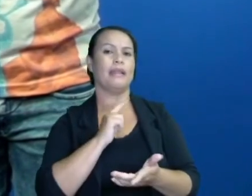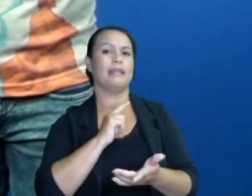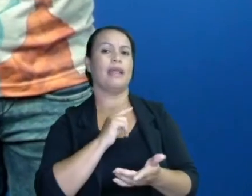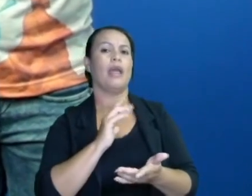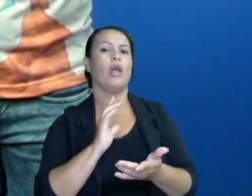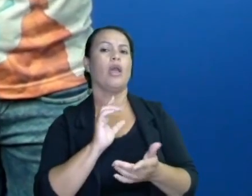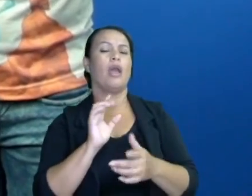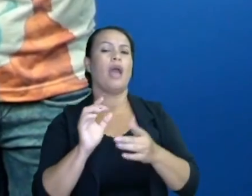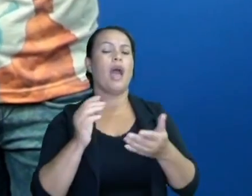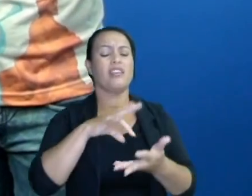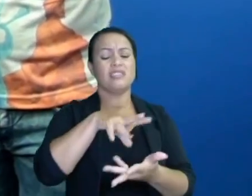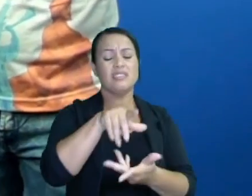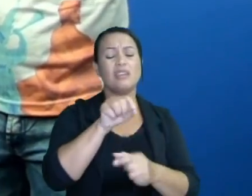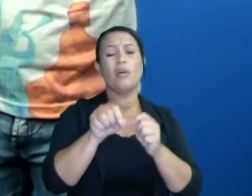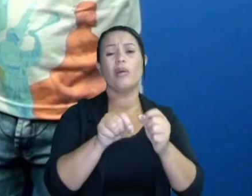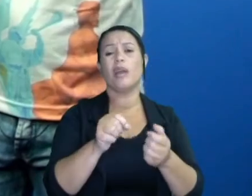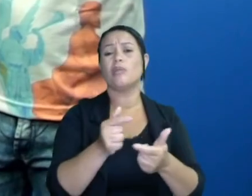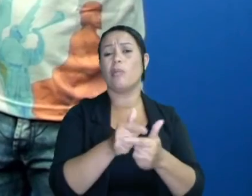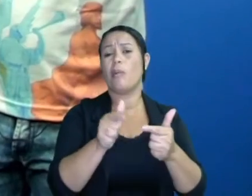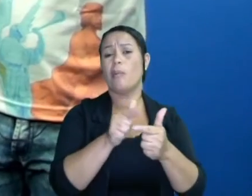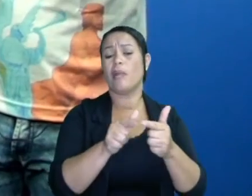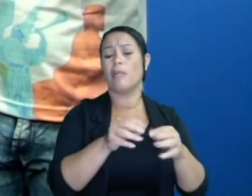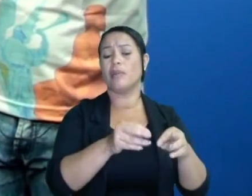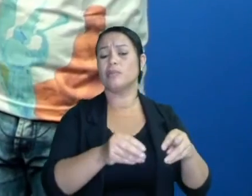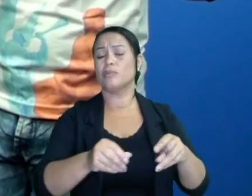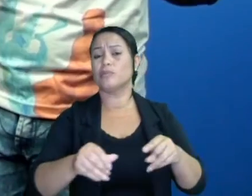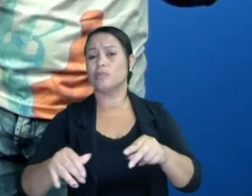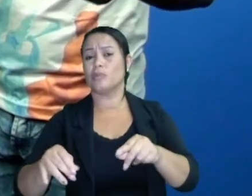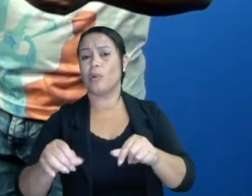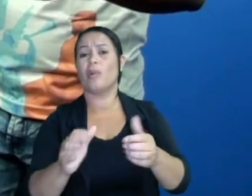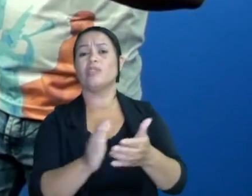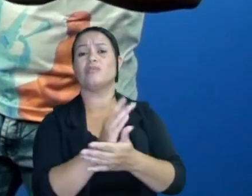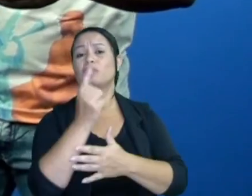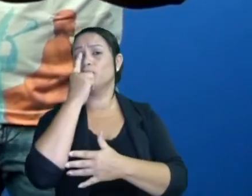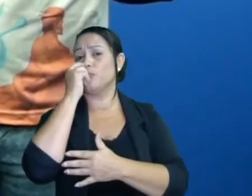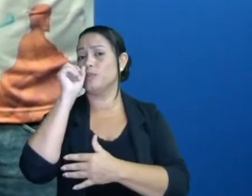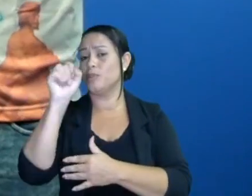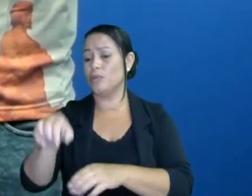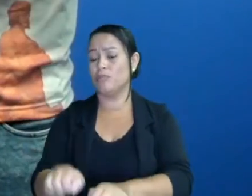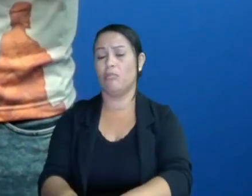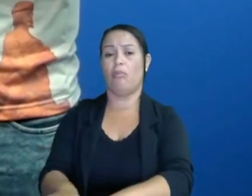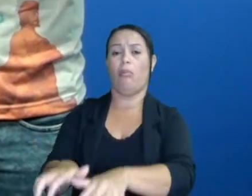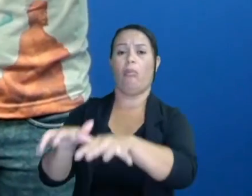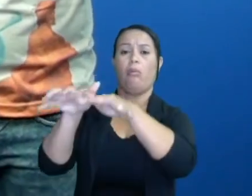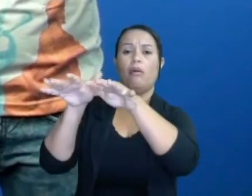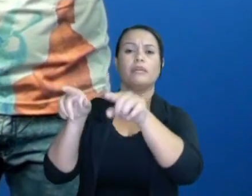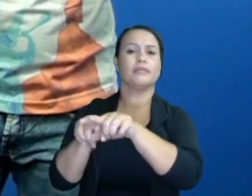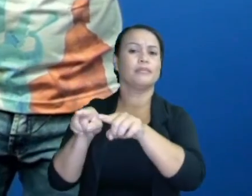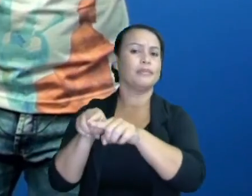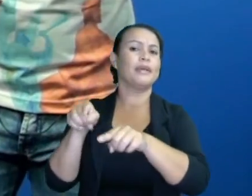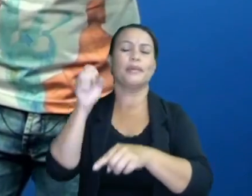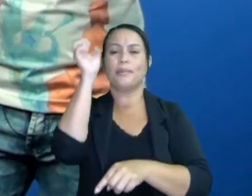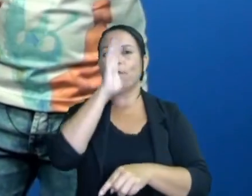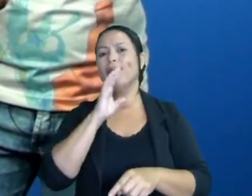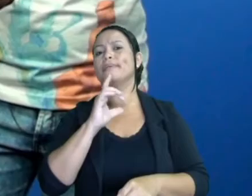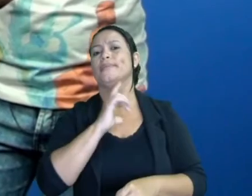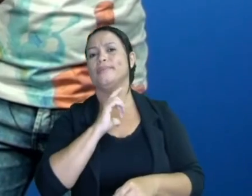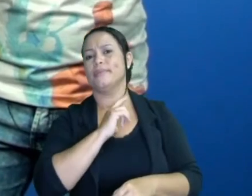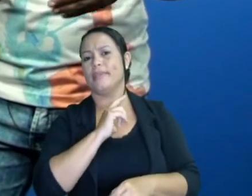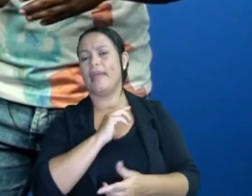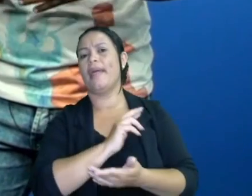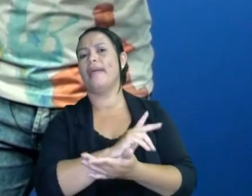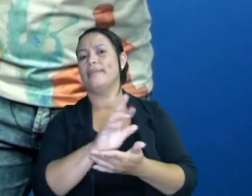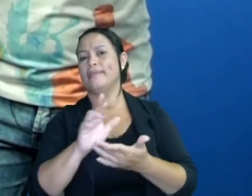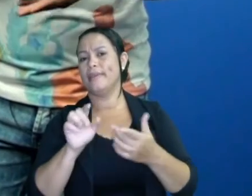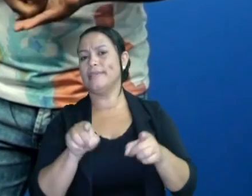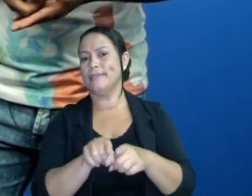mau acondicionamento dos resíduos sólidos, a produção dos lixões, tanto que já deveriam ter sido extintos no Brasil, de acordo com as leis ambientais,